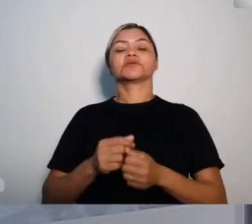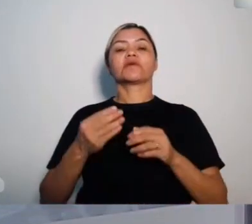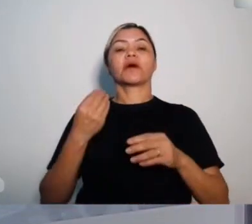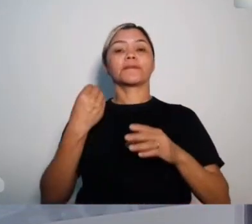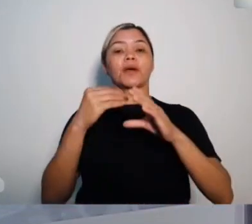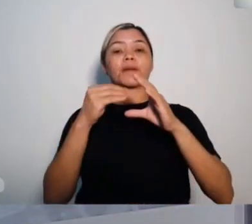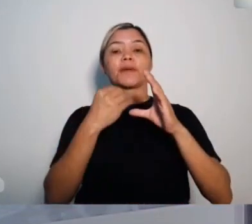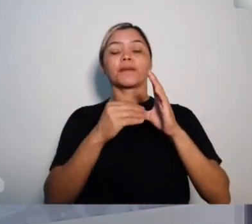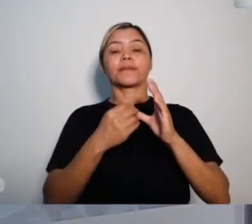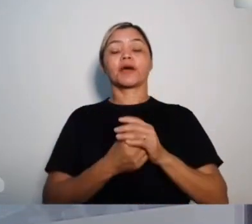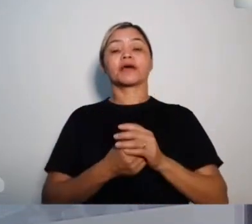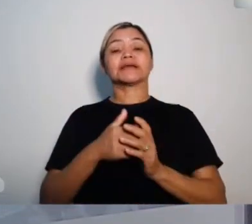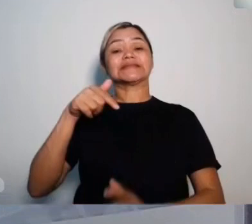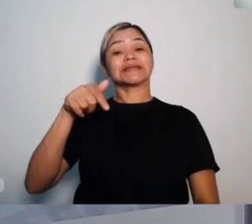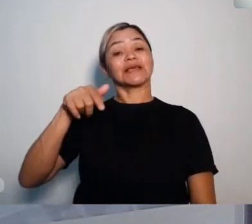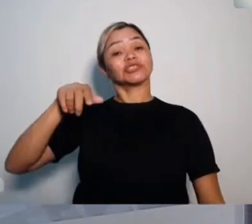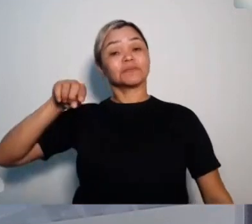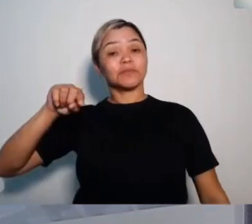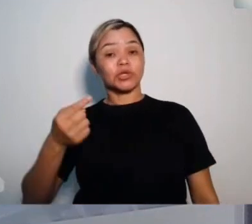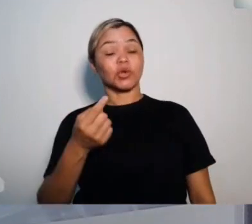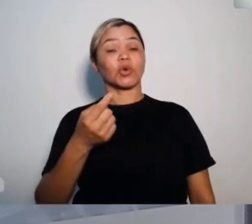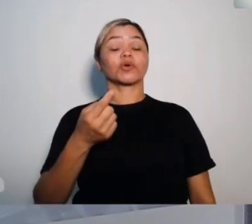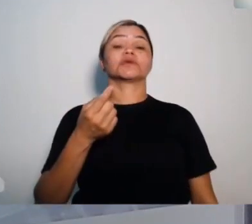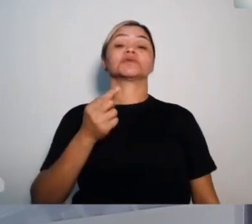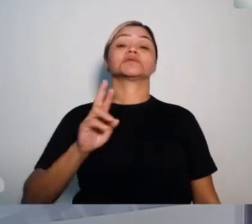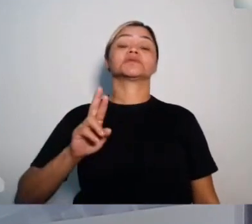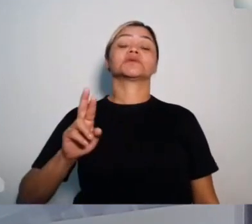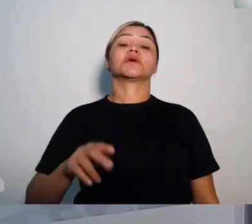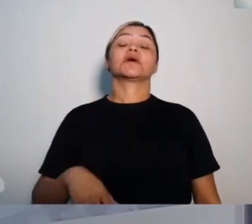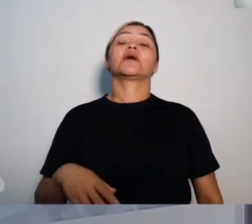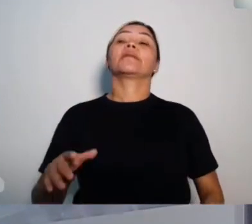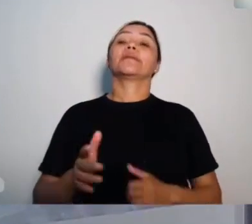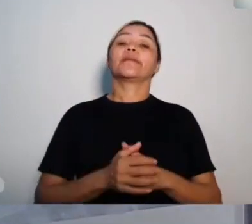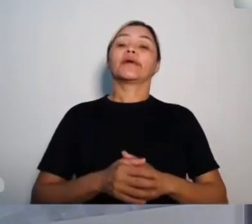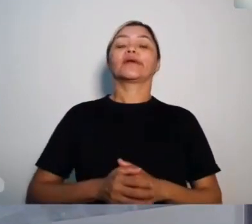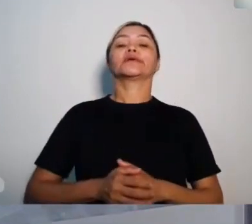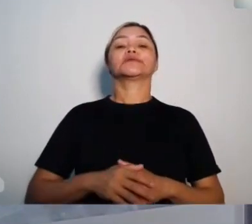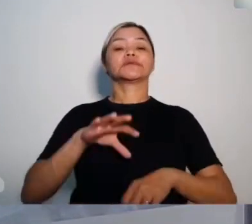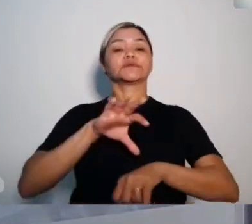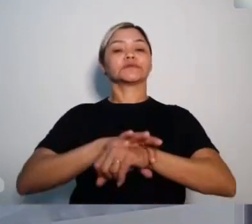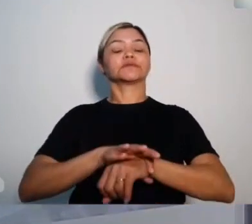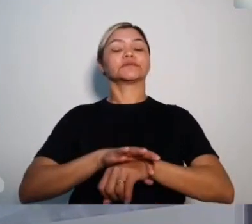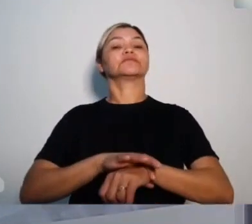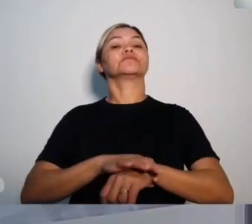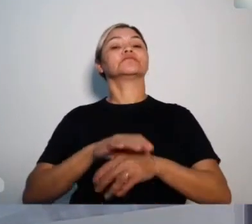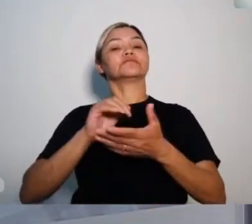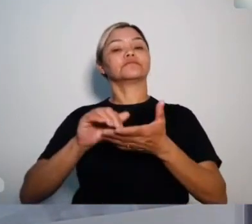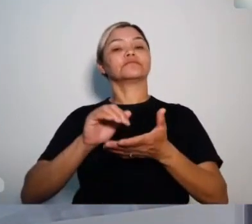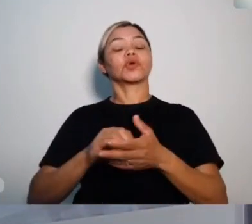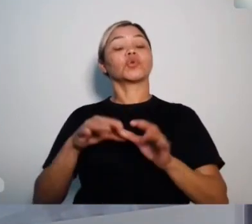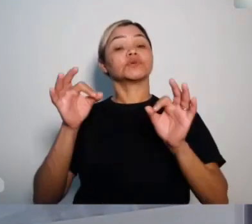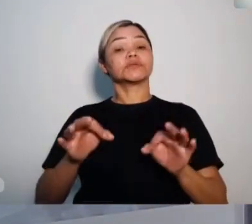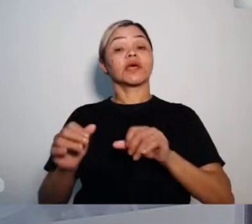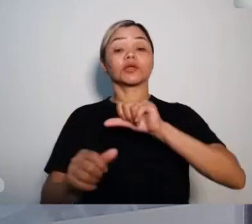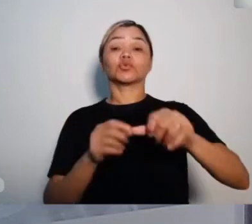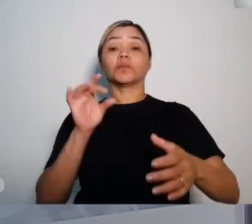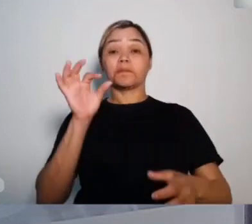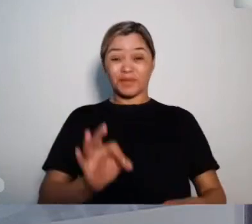estava colocando 7 milhões para o orçamento da Secretaria de Segurança, quando o valor correto era 3 milhões e